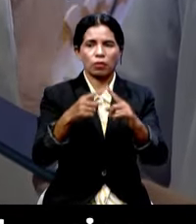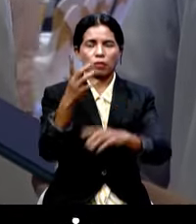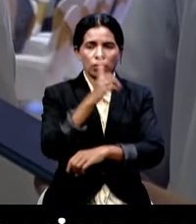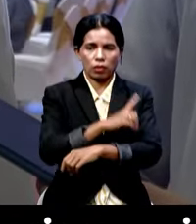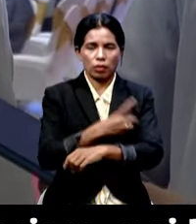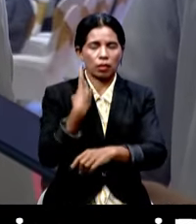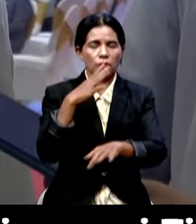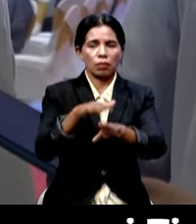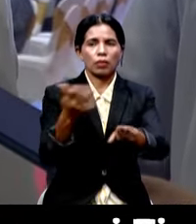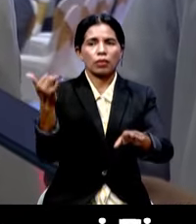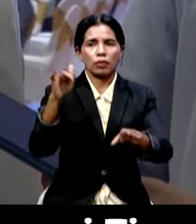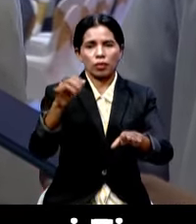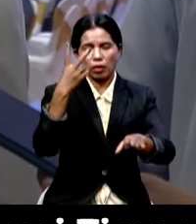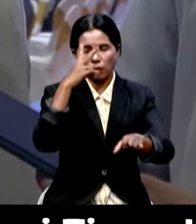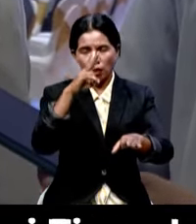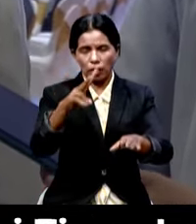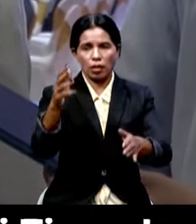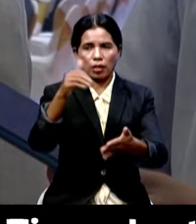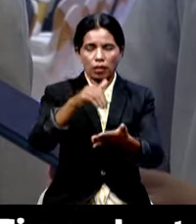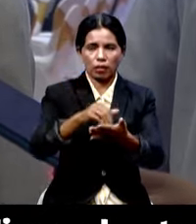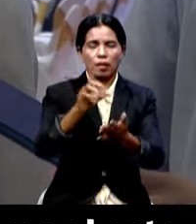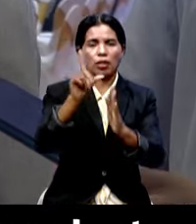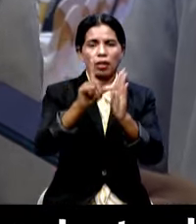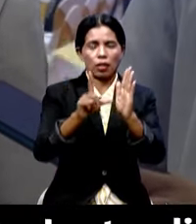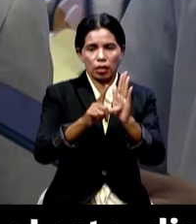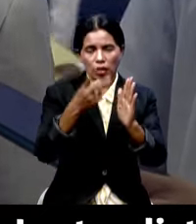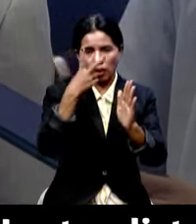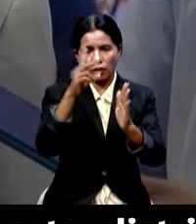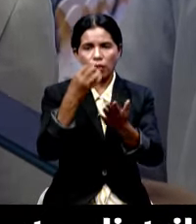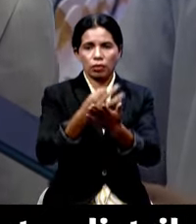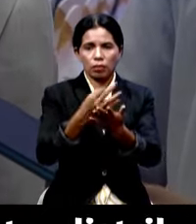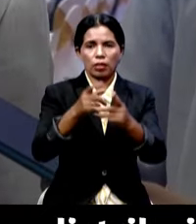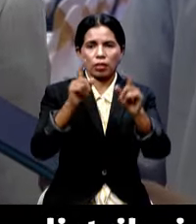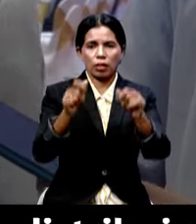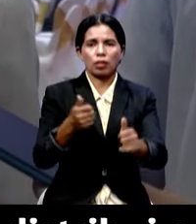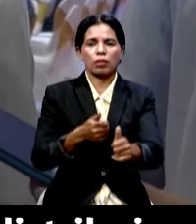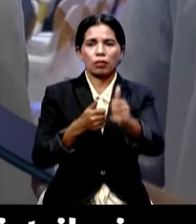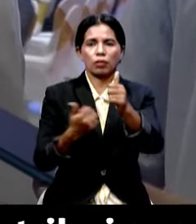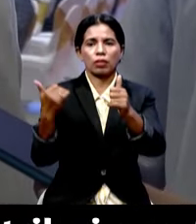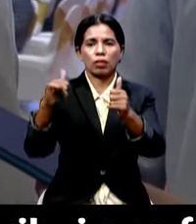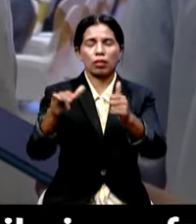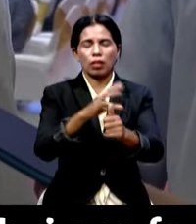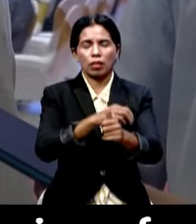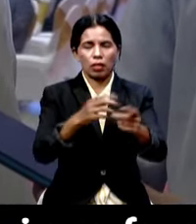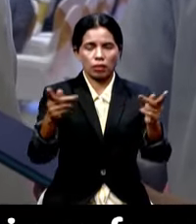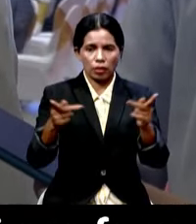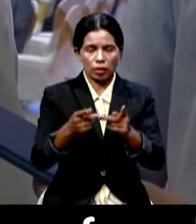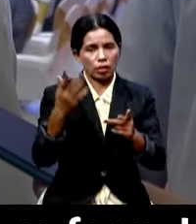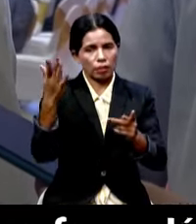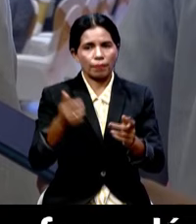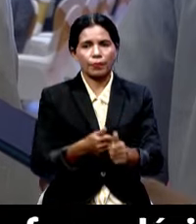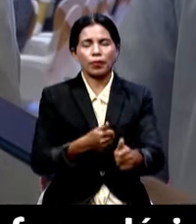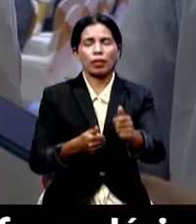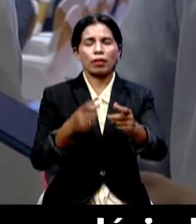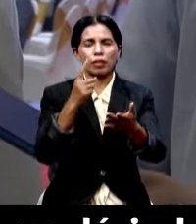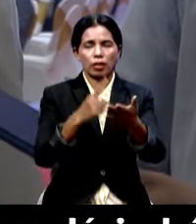está a me bolsar, mas para tu reajustar aquele orçamento, se não é, tem que basear para ser nas condições raciais que é crai. Condições,